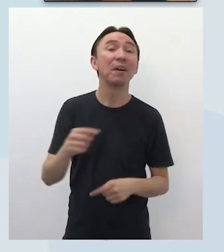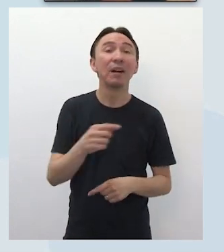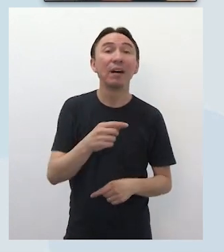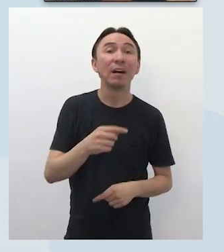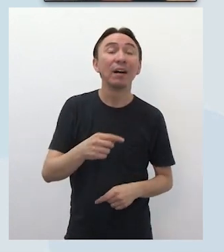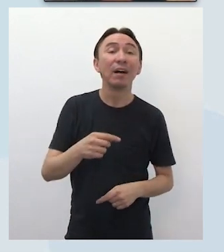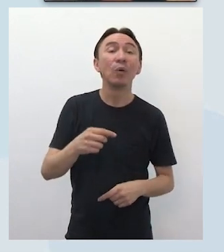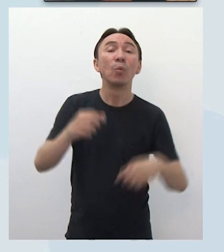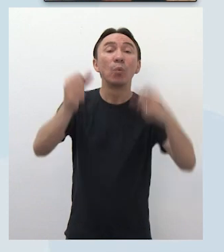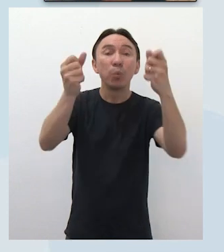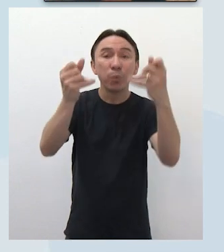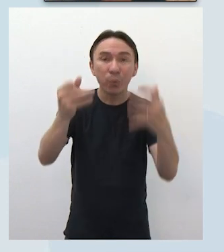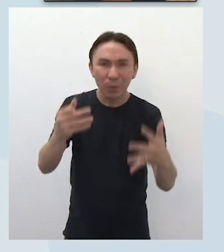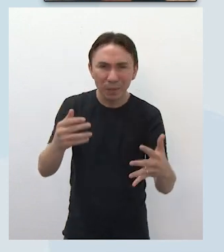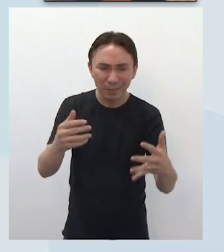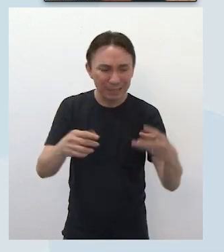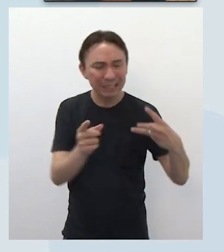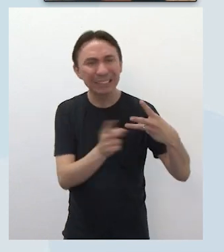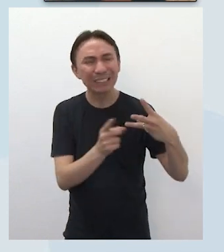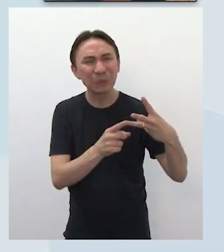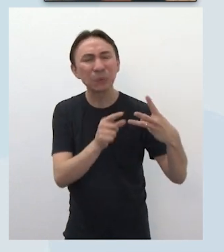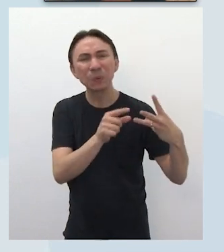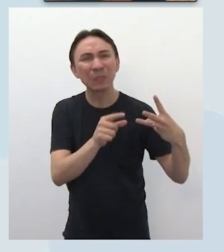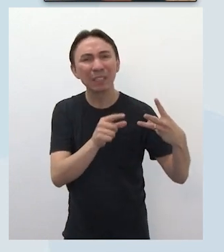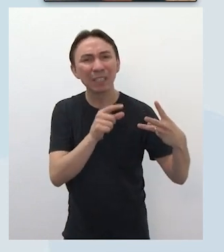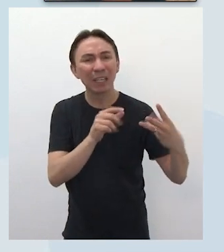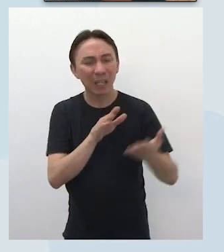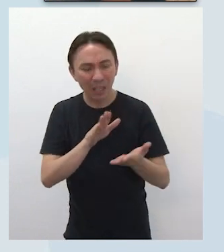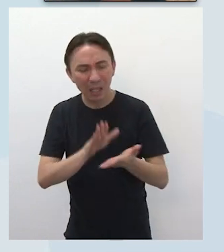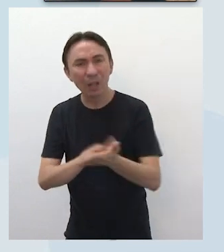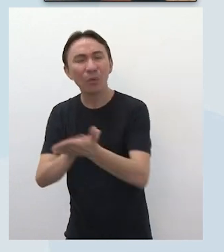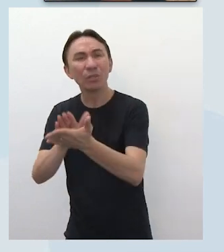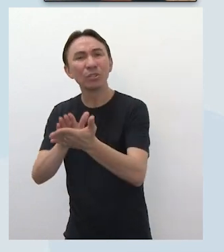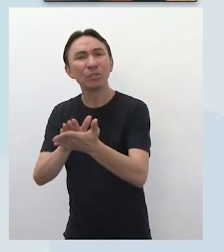o elogio, você pode repetir, por favor, Silene, da professora?